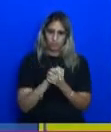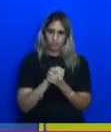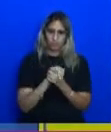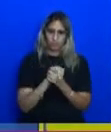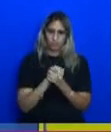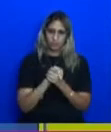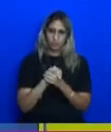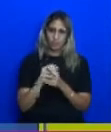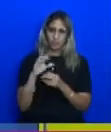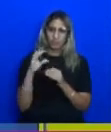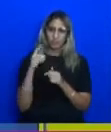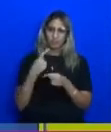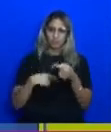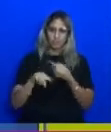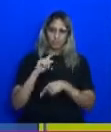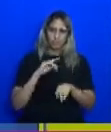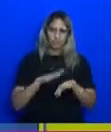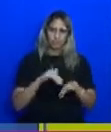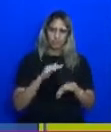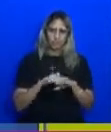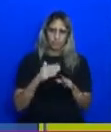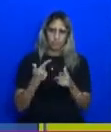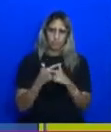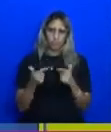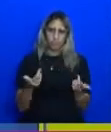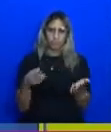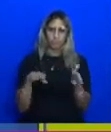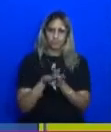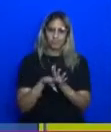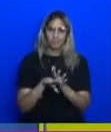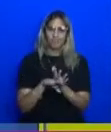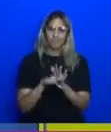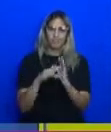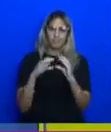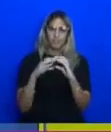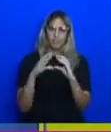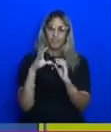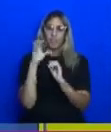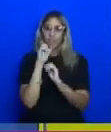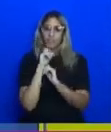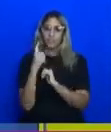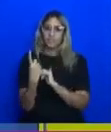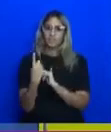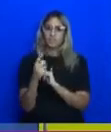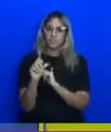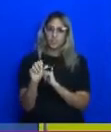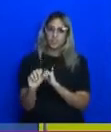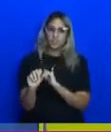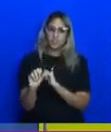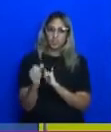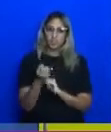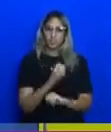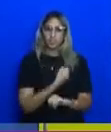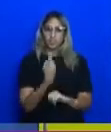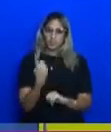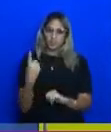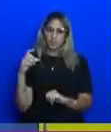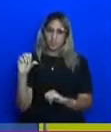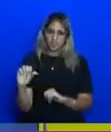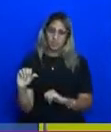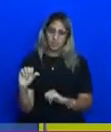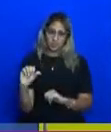O globo girando, você chamando, a sorte chegando. Bola laranja, 19. Laranja número